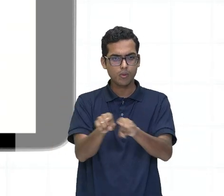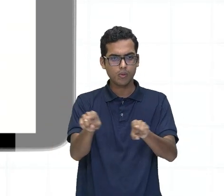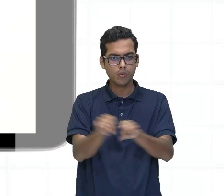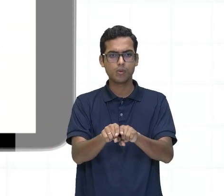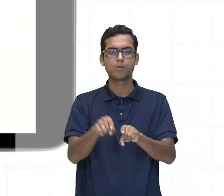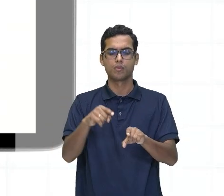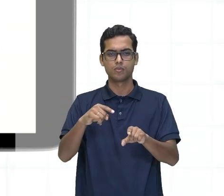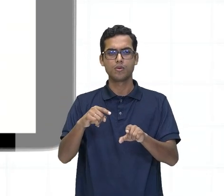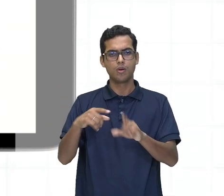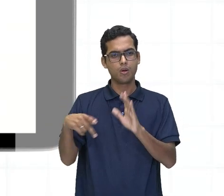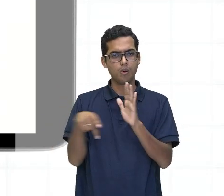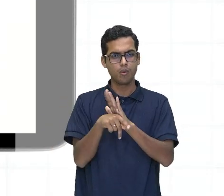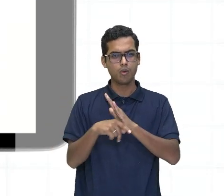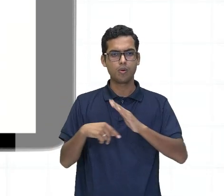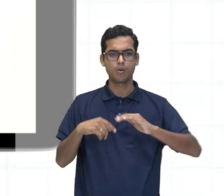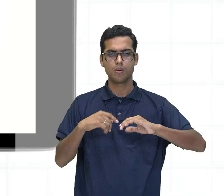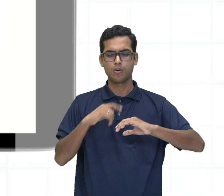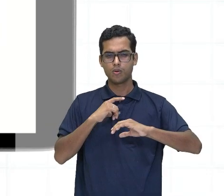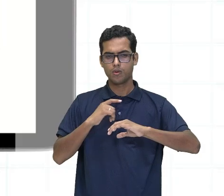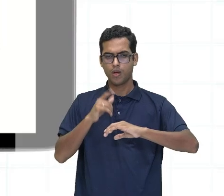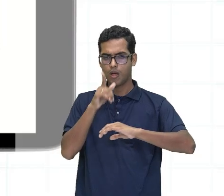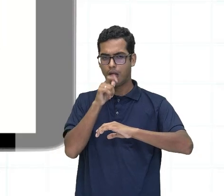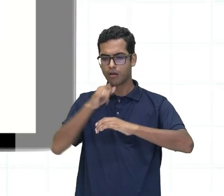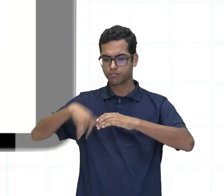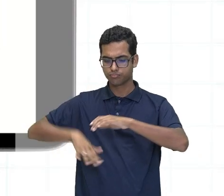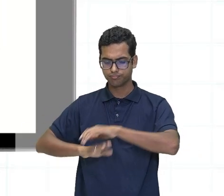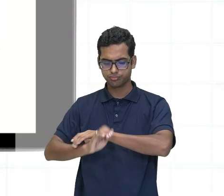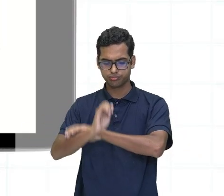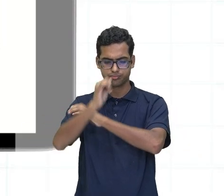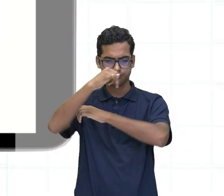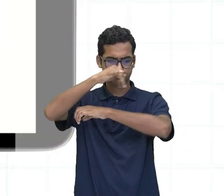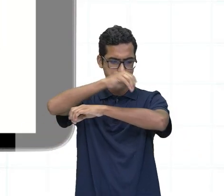mais longo, né? Nós temos, então, enquanto um texto